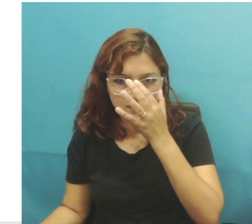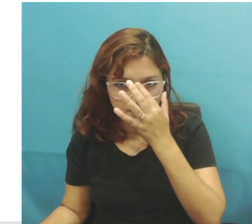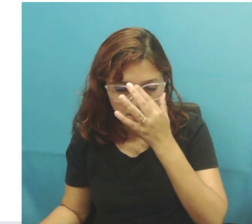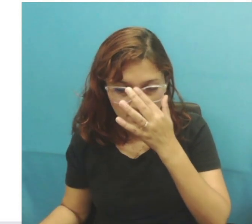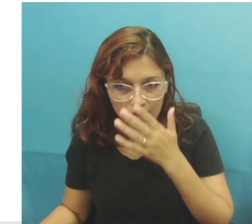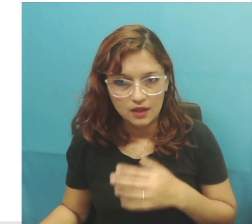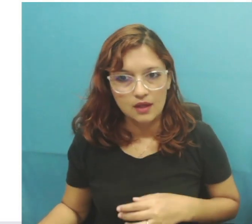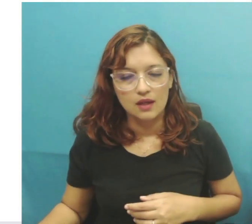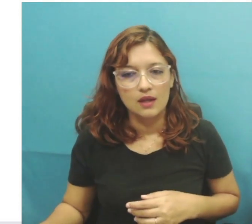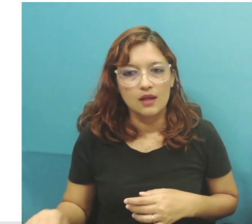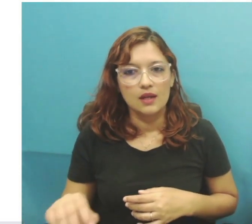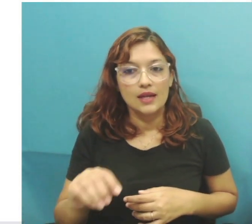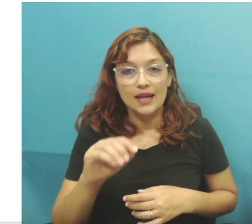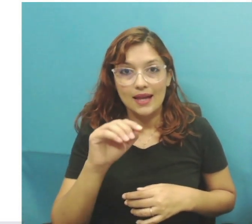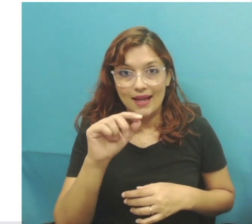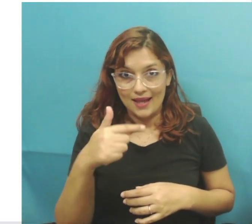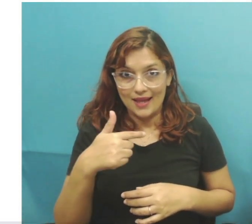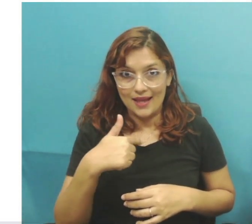Entendeu?